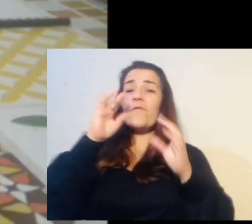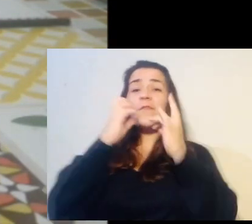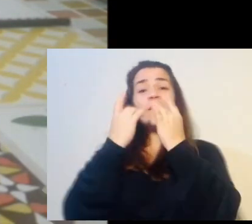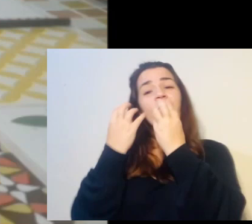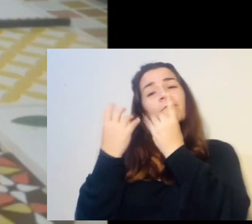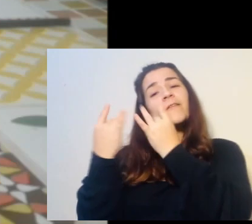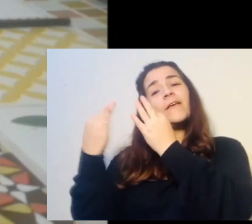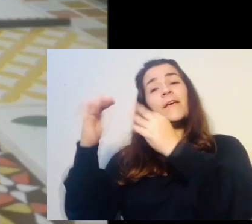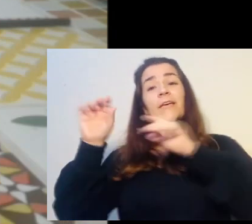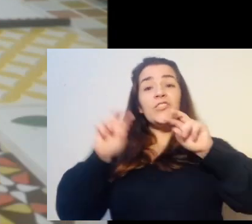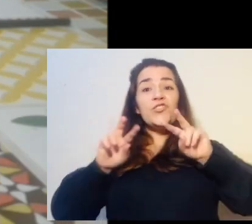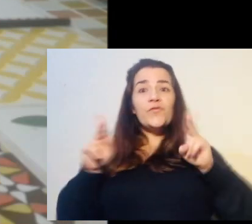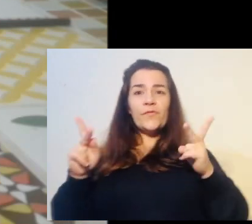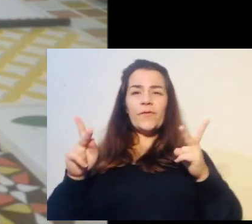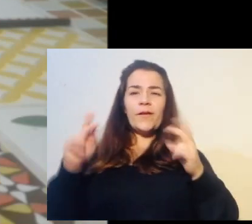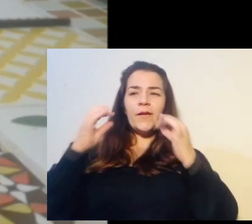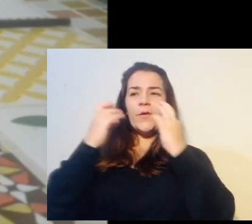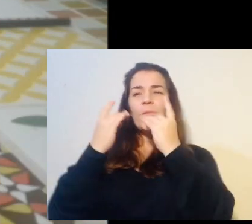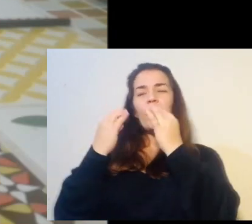mais diferente, né?